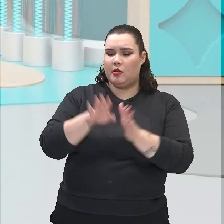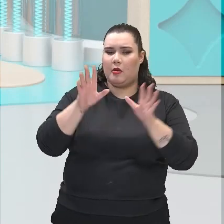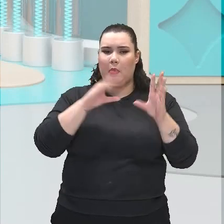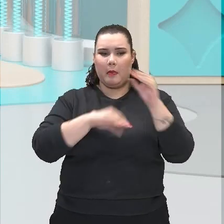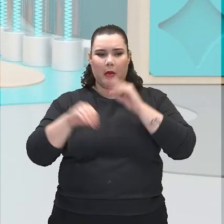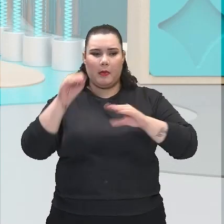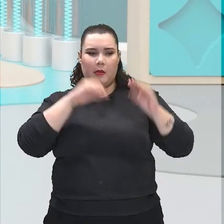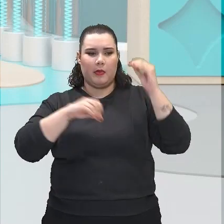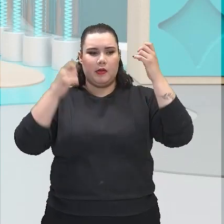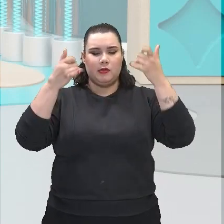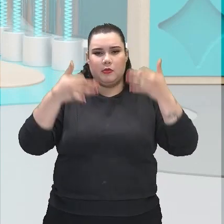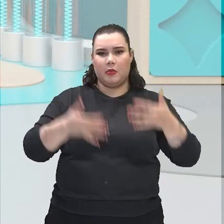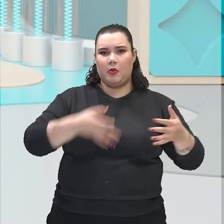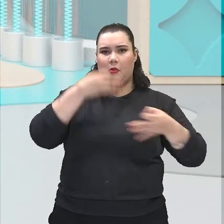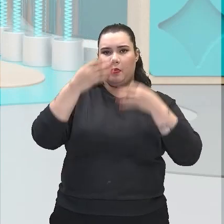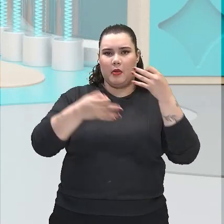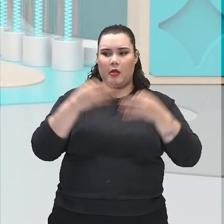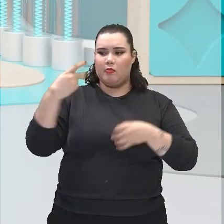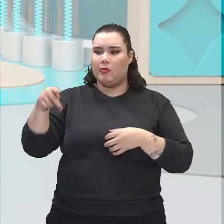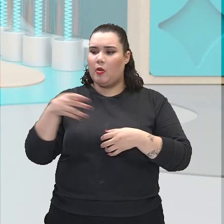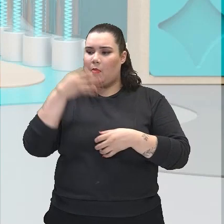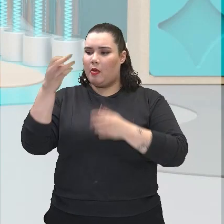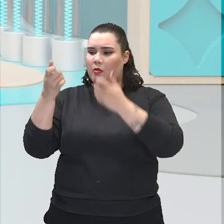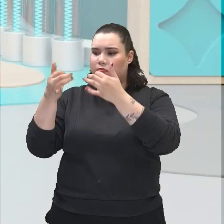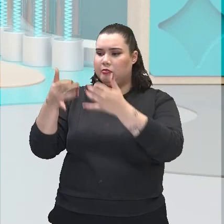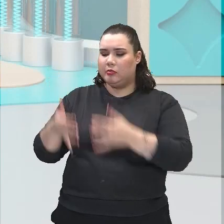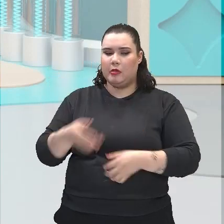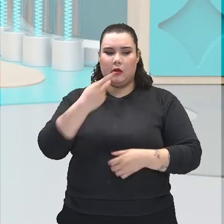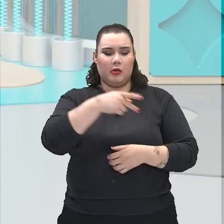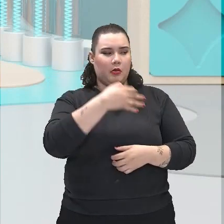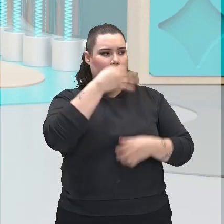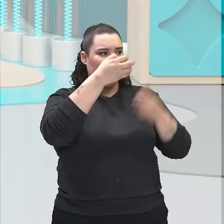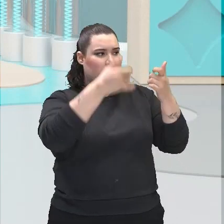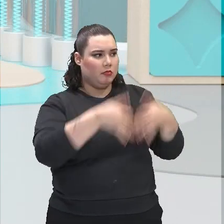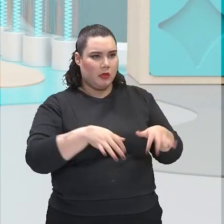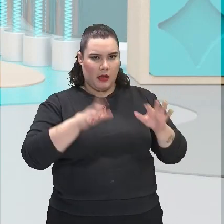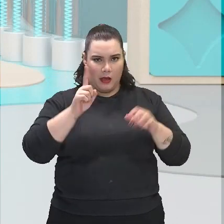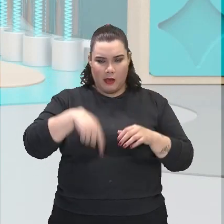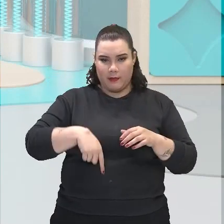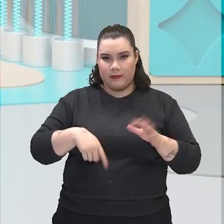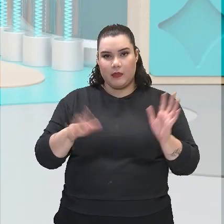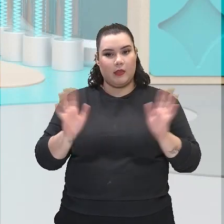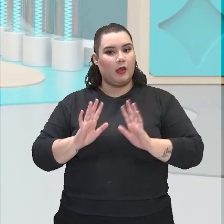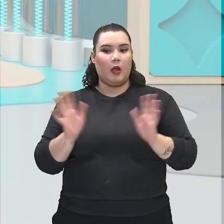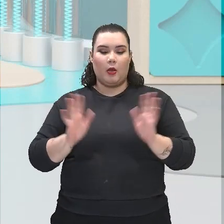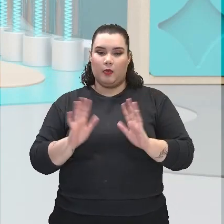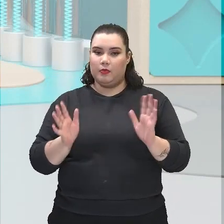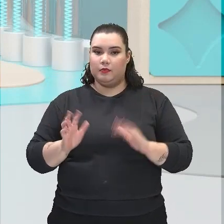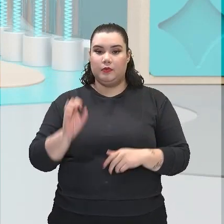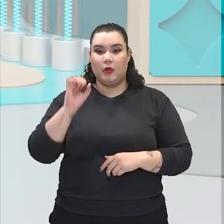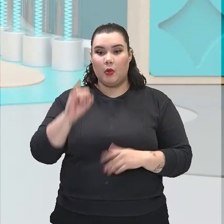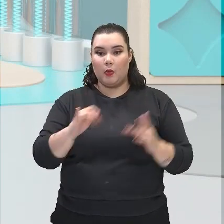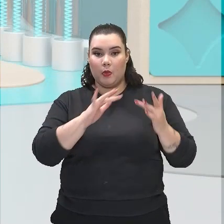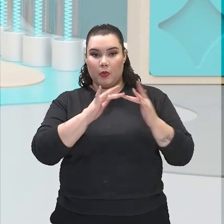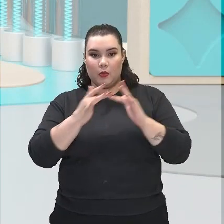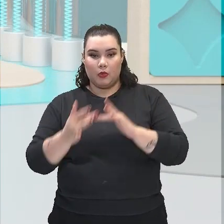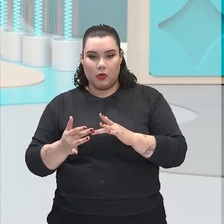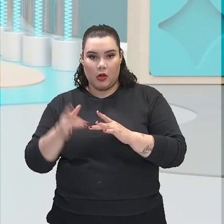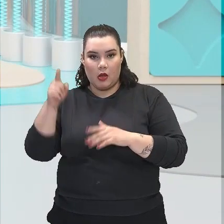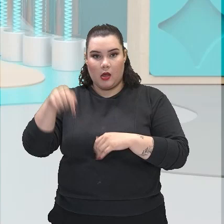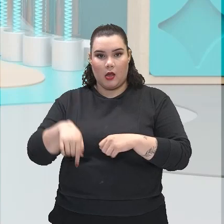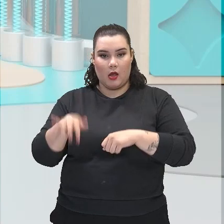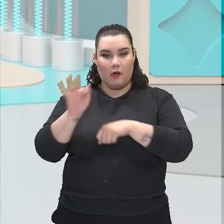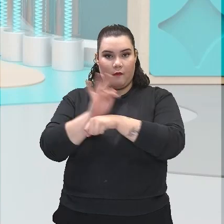falar, expor o ponto de vista, os argumentos? Não. Principalmente quando o contexto é formal, como o debate que